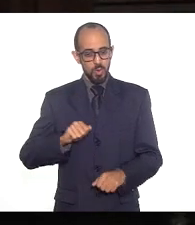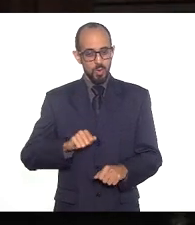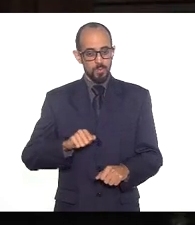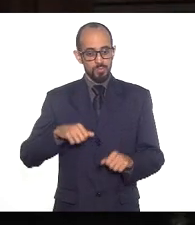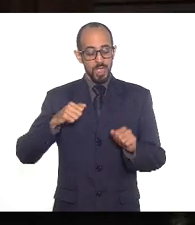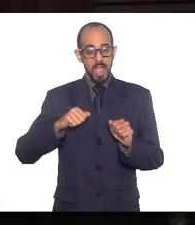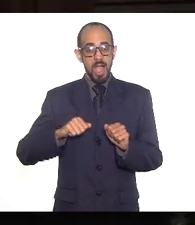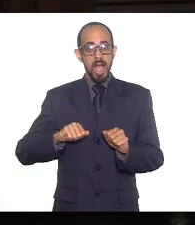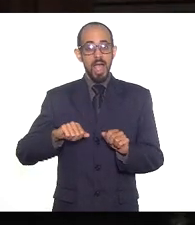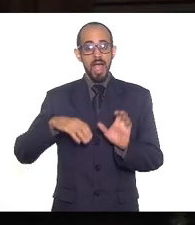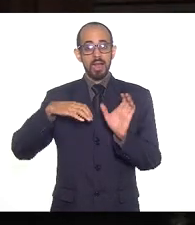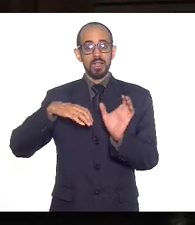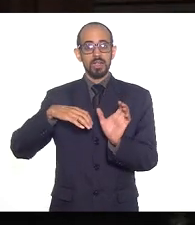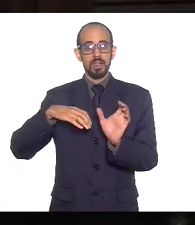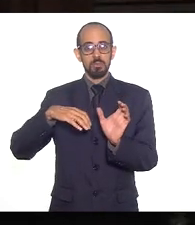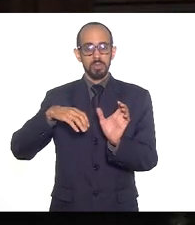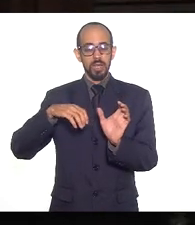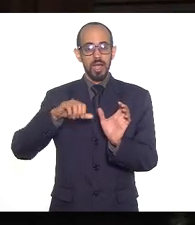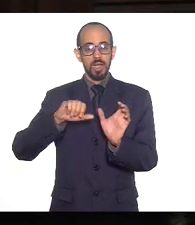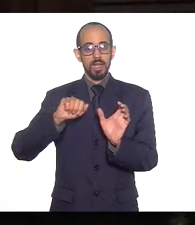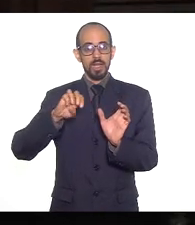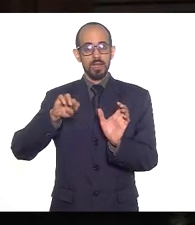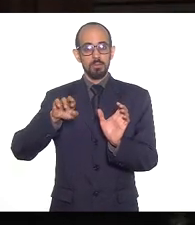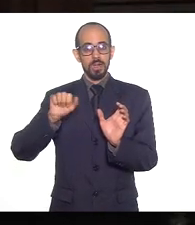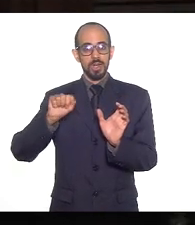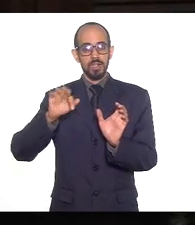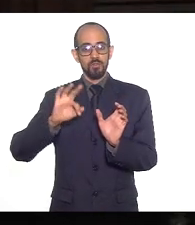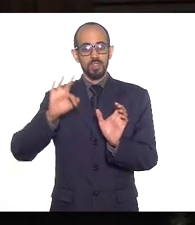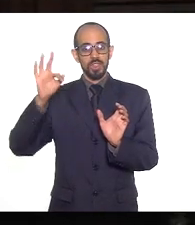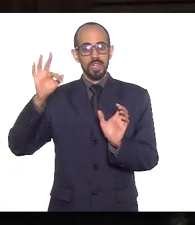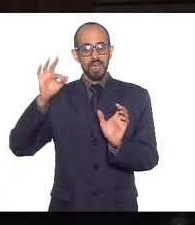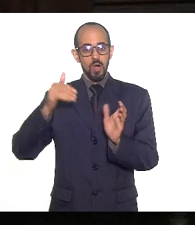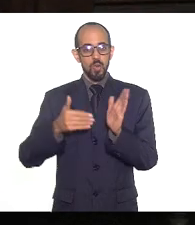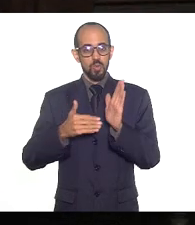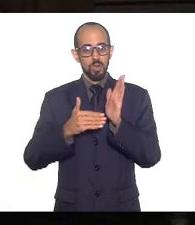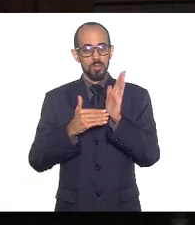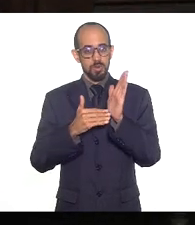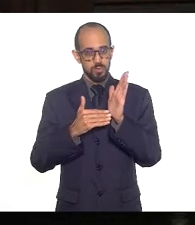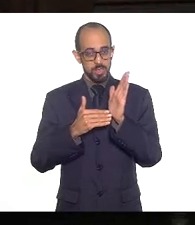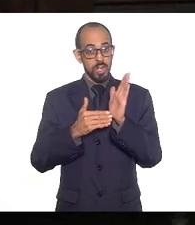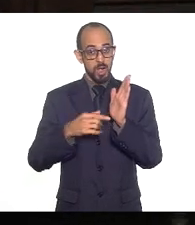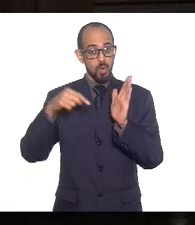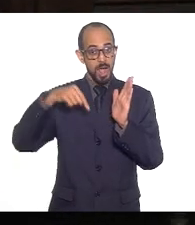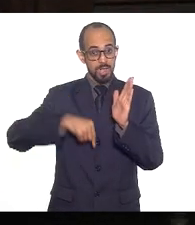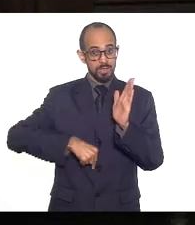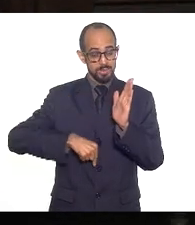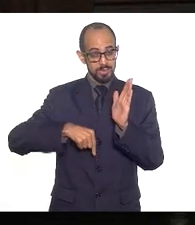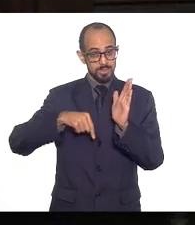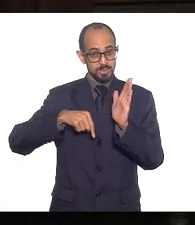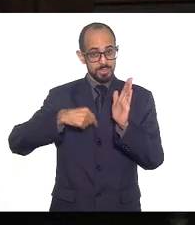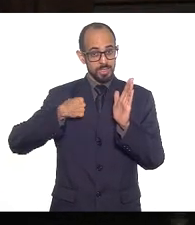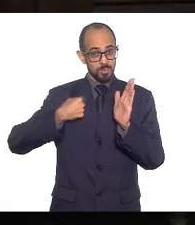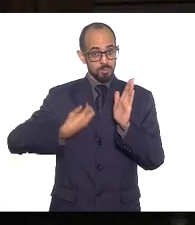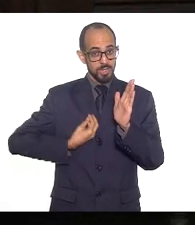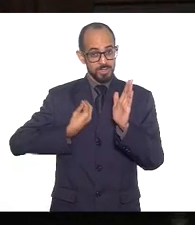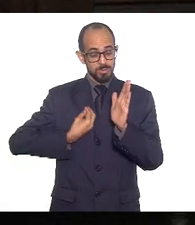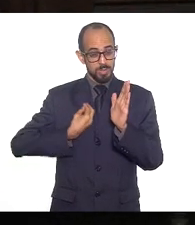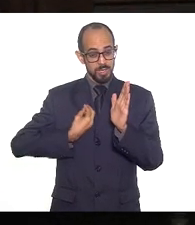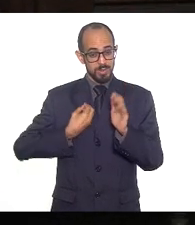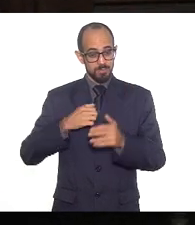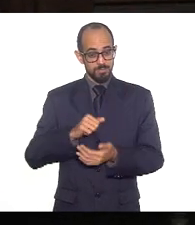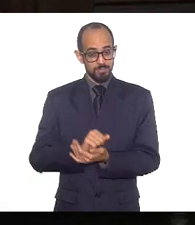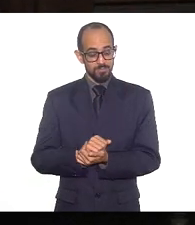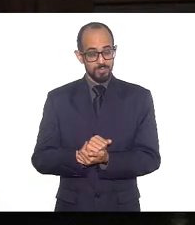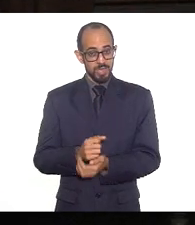Funcionando aqui eu participei e uma coisa que eu me estimula muito outra emoção que eu tô vivendo